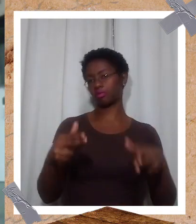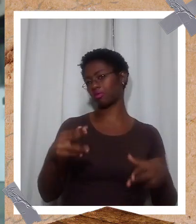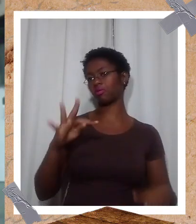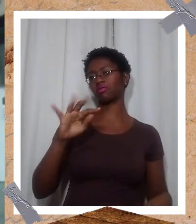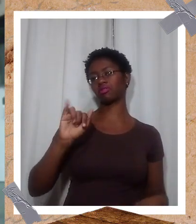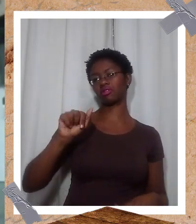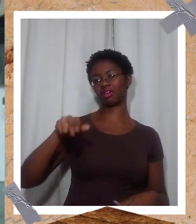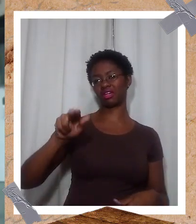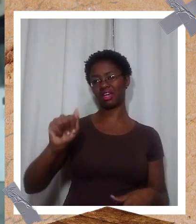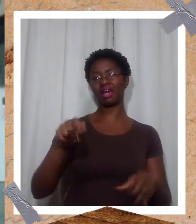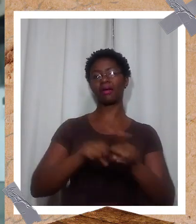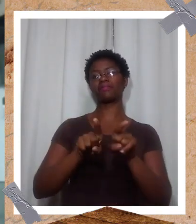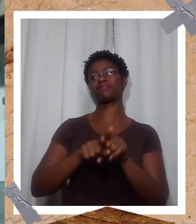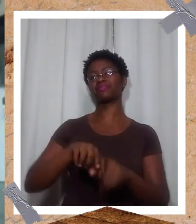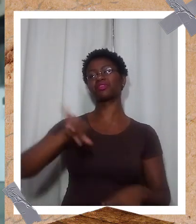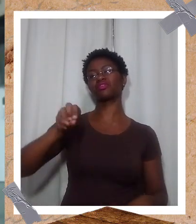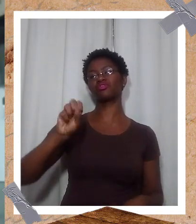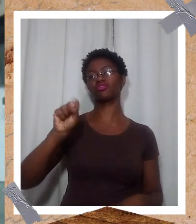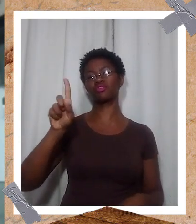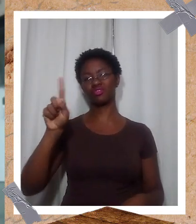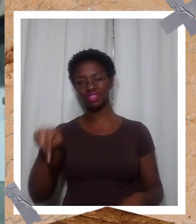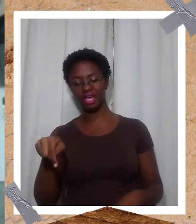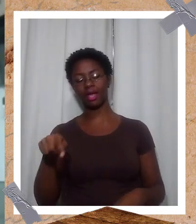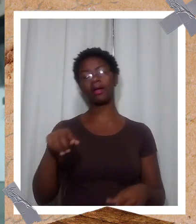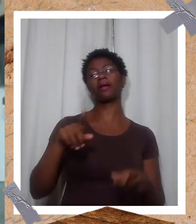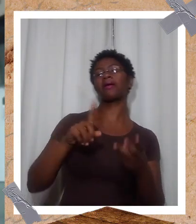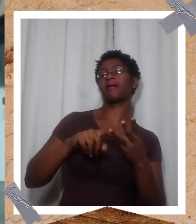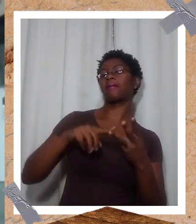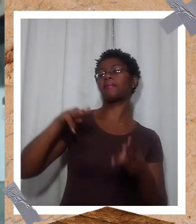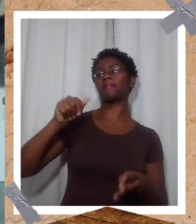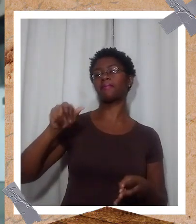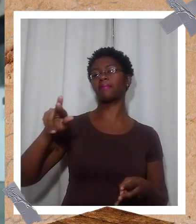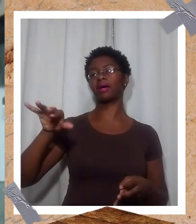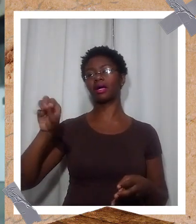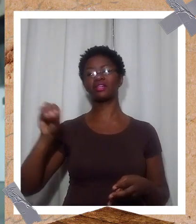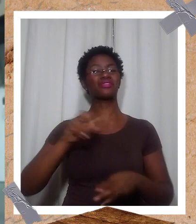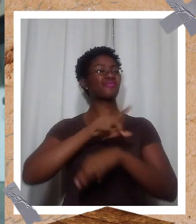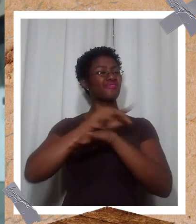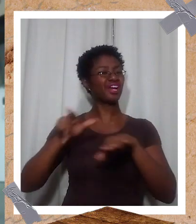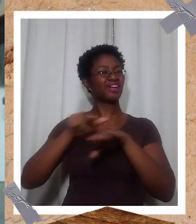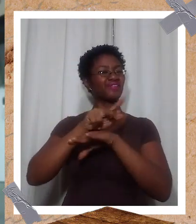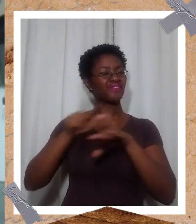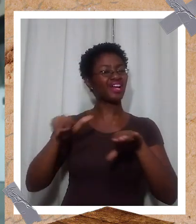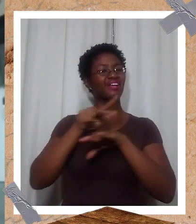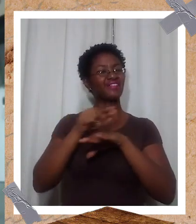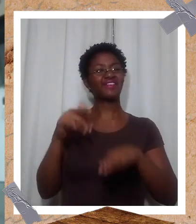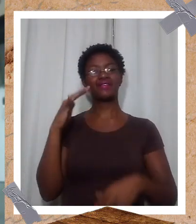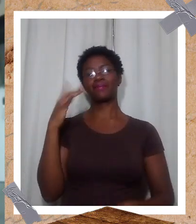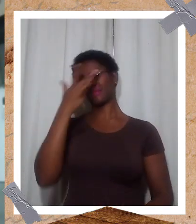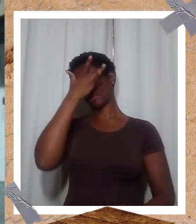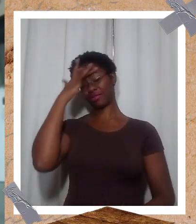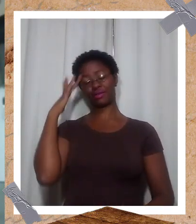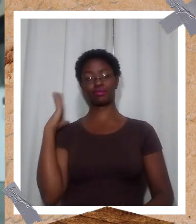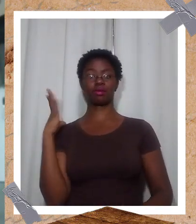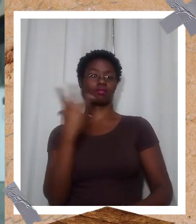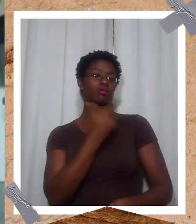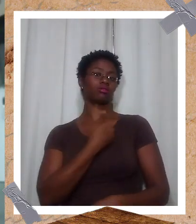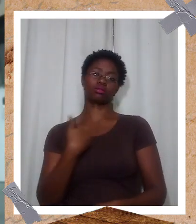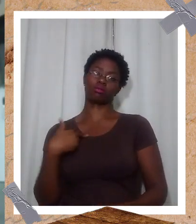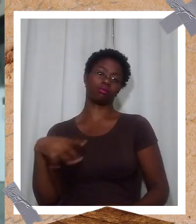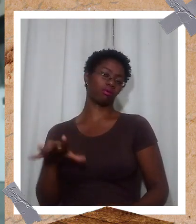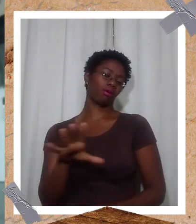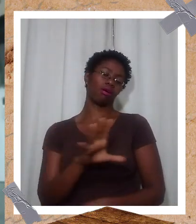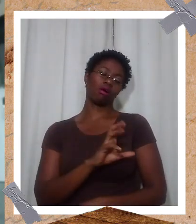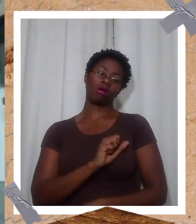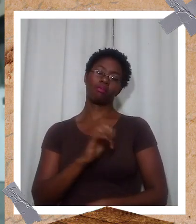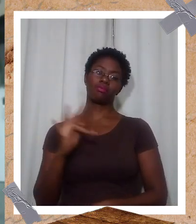Gessé Andarilho, Linda C. Menezes, Márcio Januário, enfim, muitos talentos. Então, eu tenho uma história de amor com a